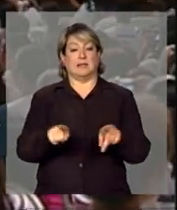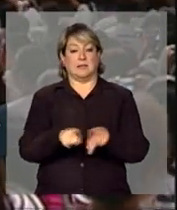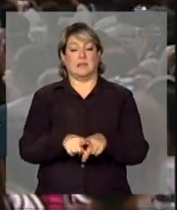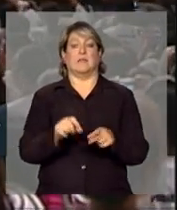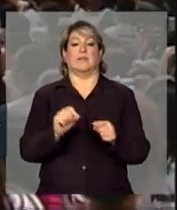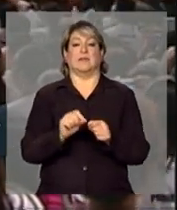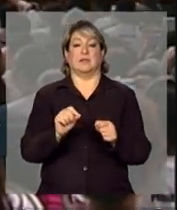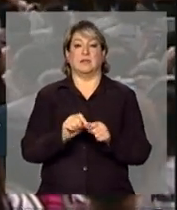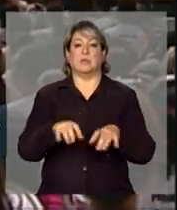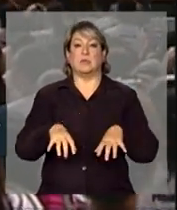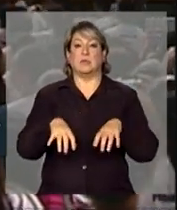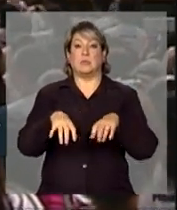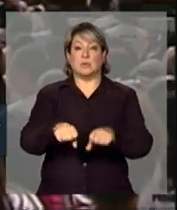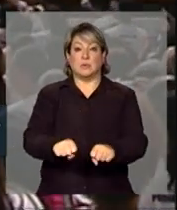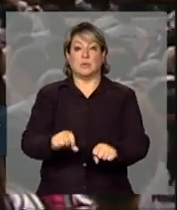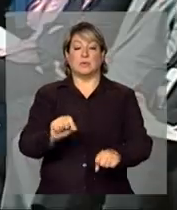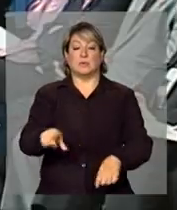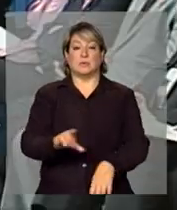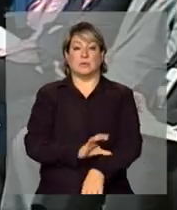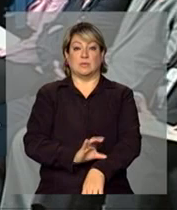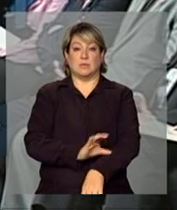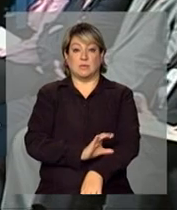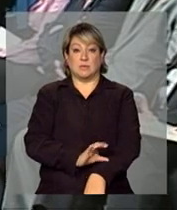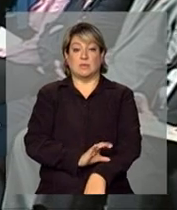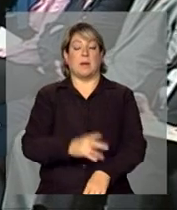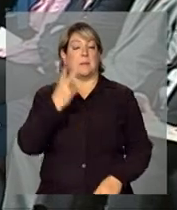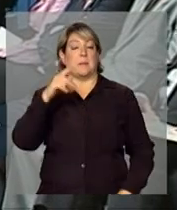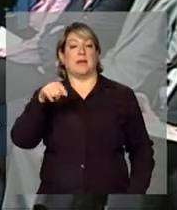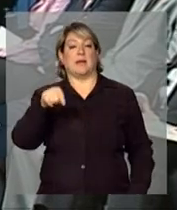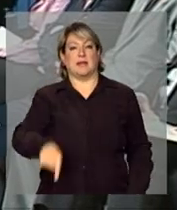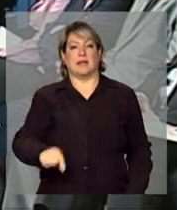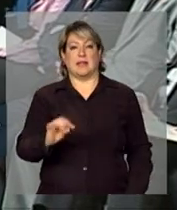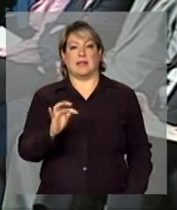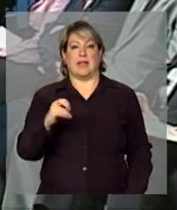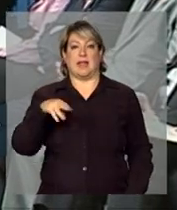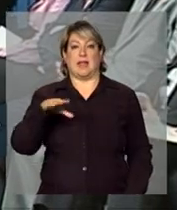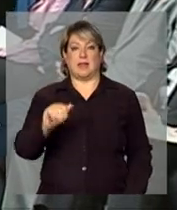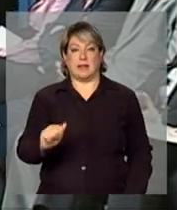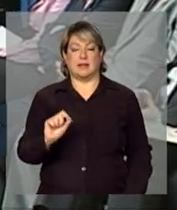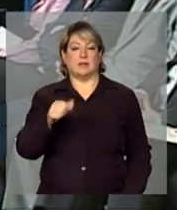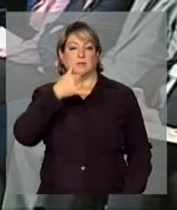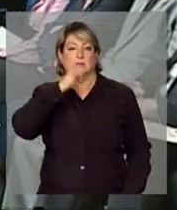para técnica em eletricidade industrial. Nos dois,